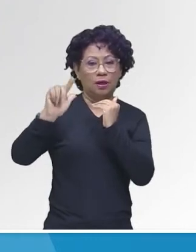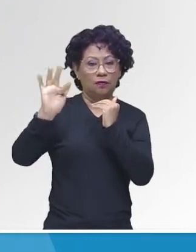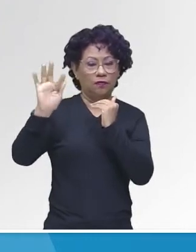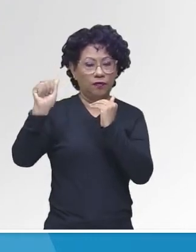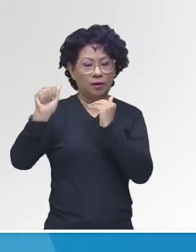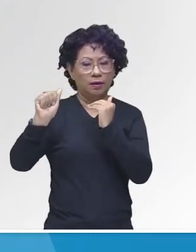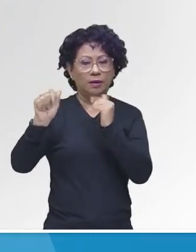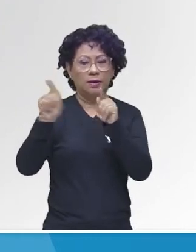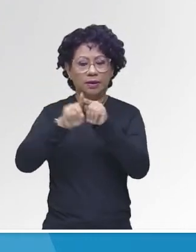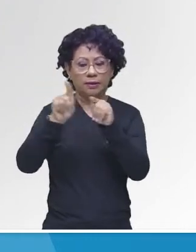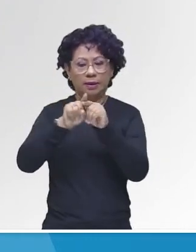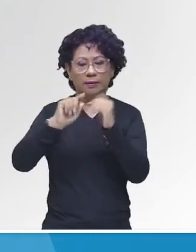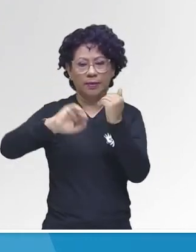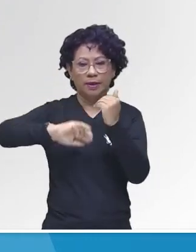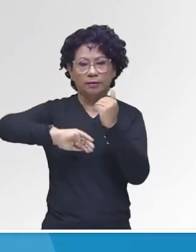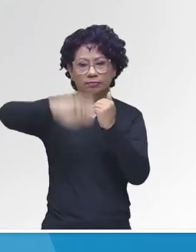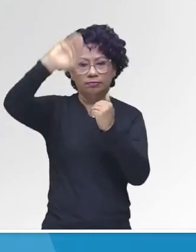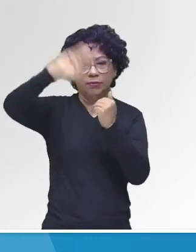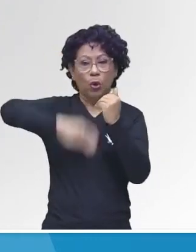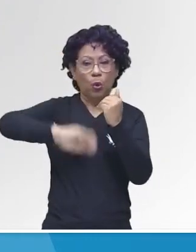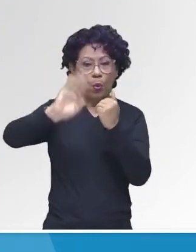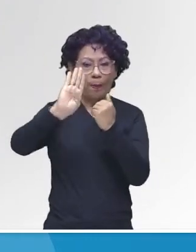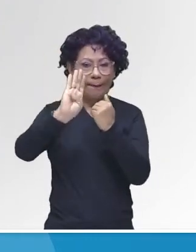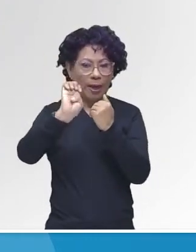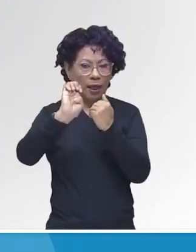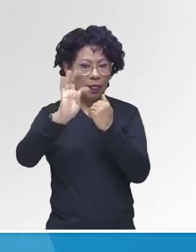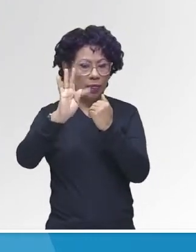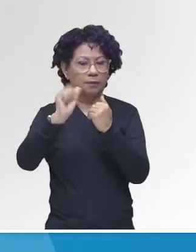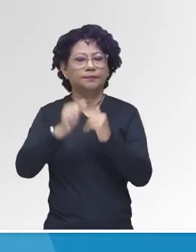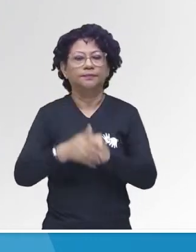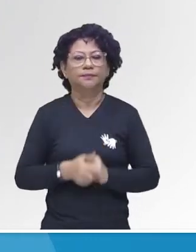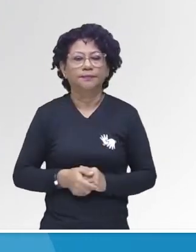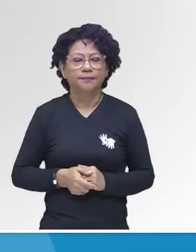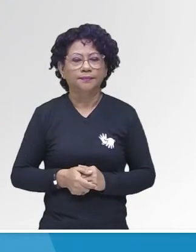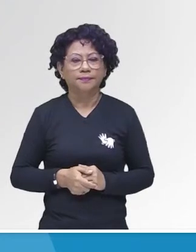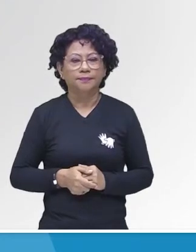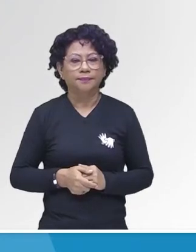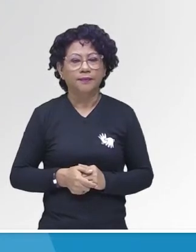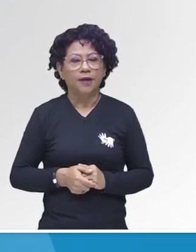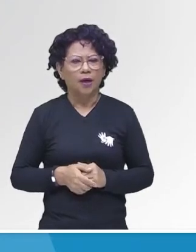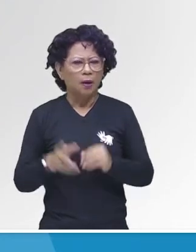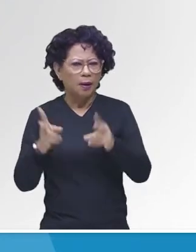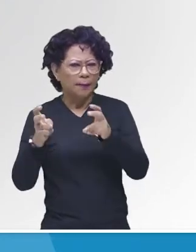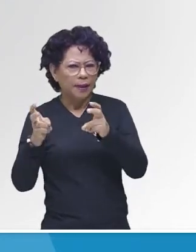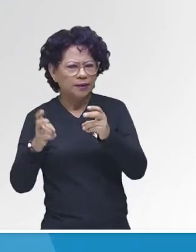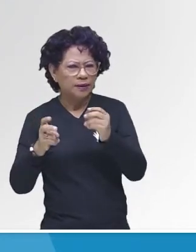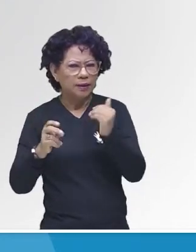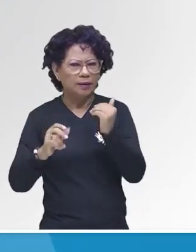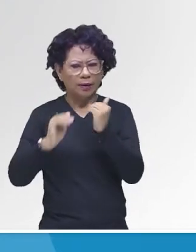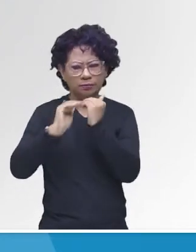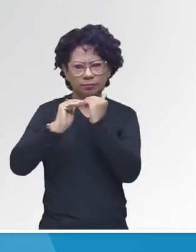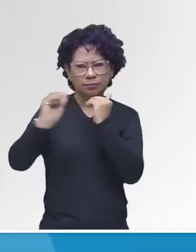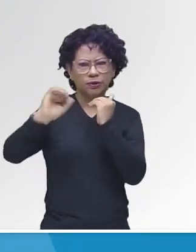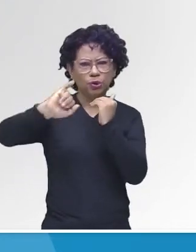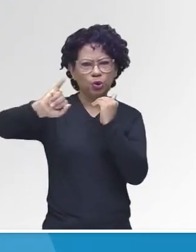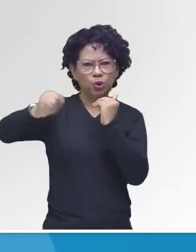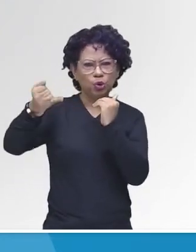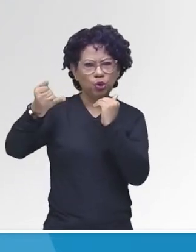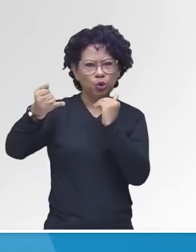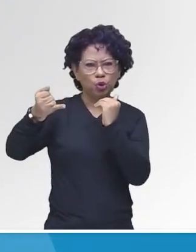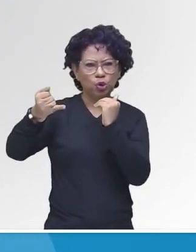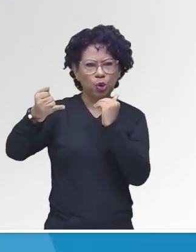também ao plano beta, ok? E se a gente analisar aqui o ponto J, ele pertence ao plano alfa, mas não pertence ao plano